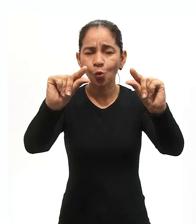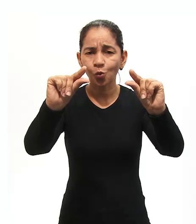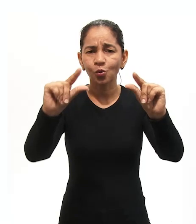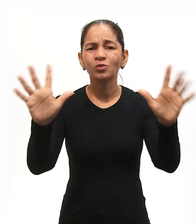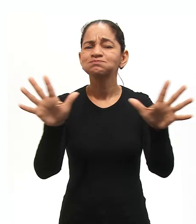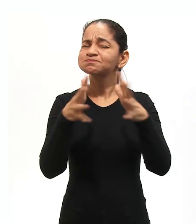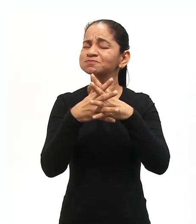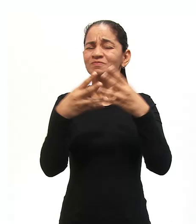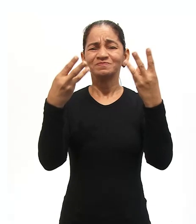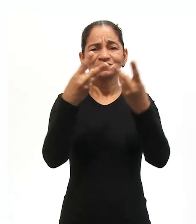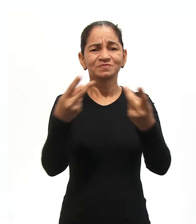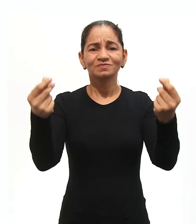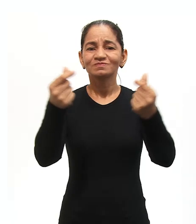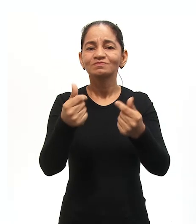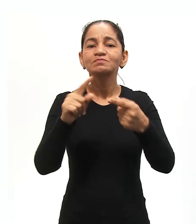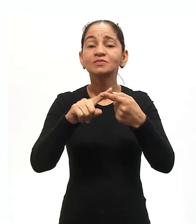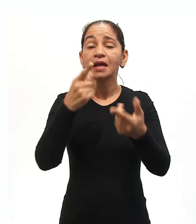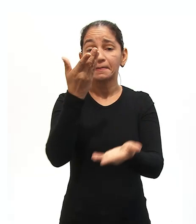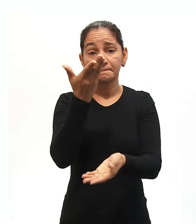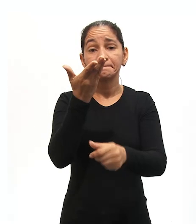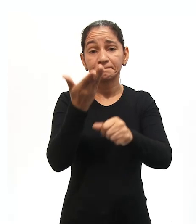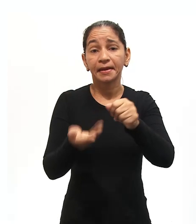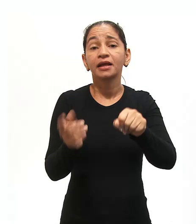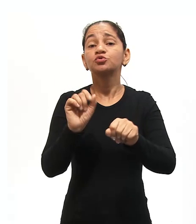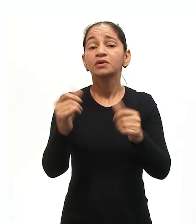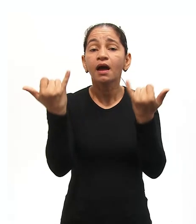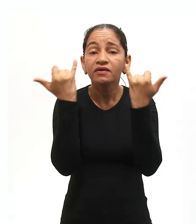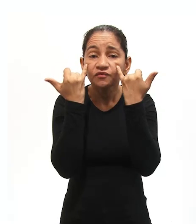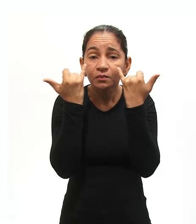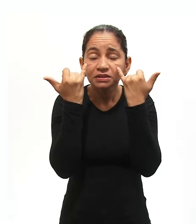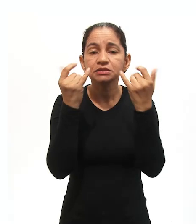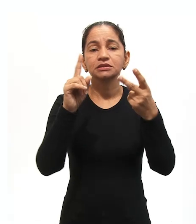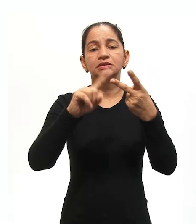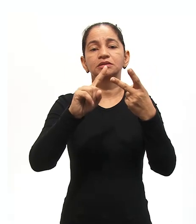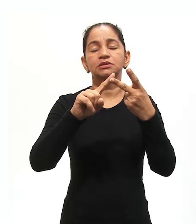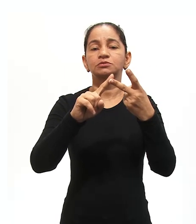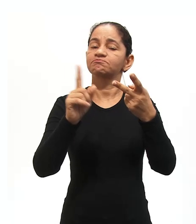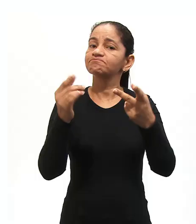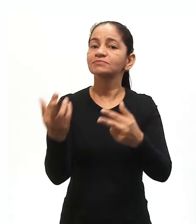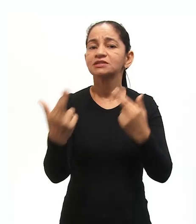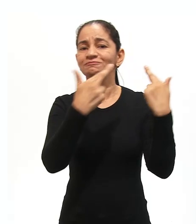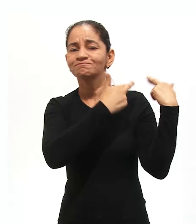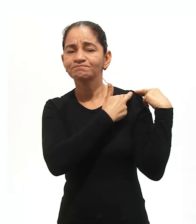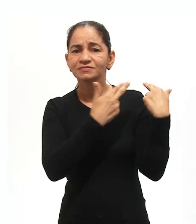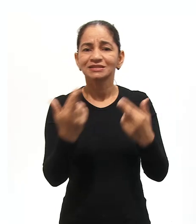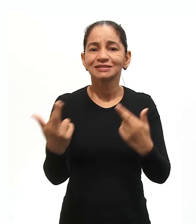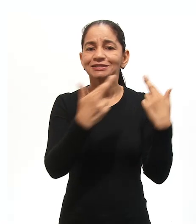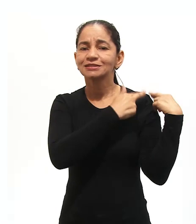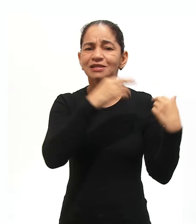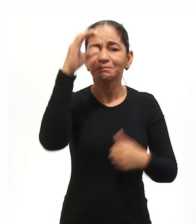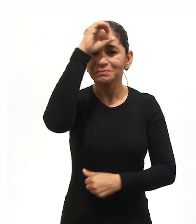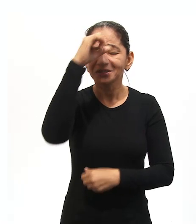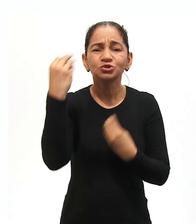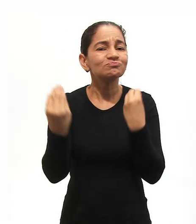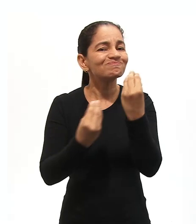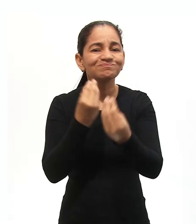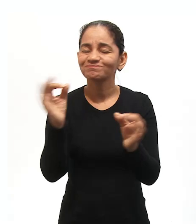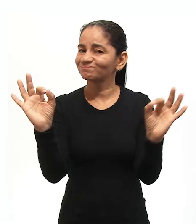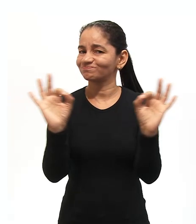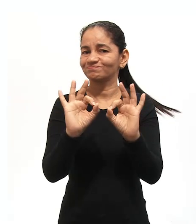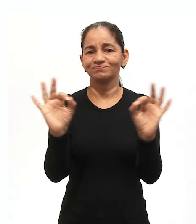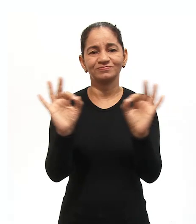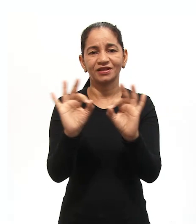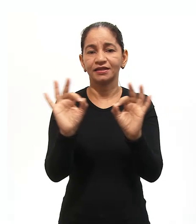não apenas perde informação, ele sofre um prejuízo formativo. Assim, a responsabilidade ética do professor